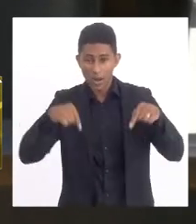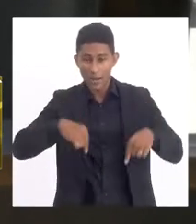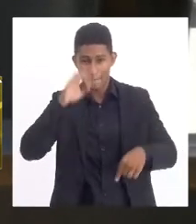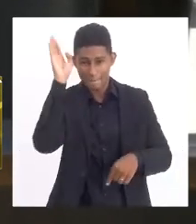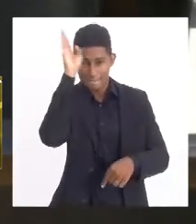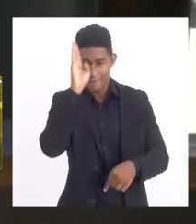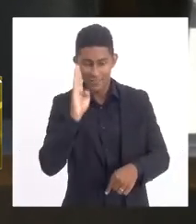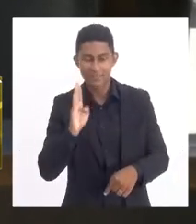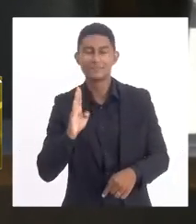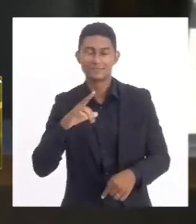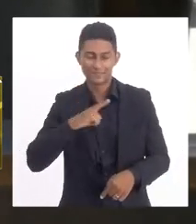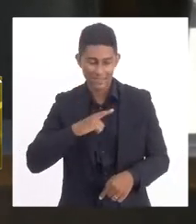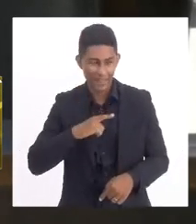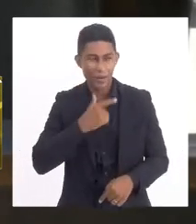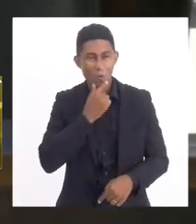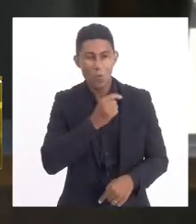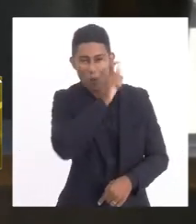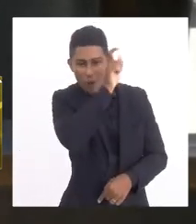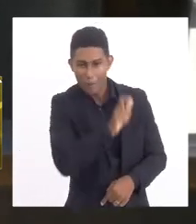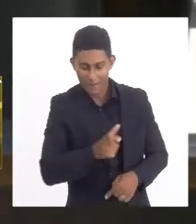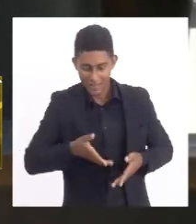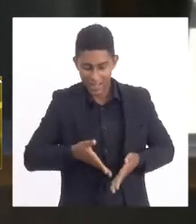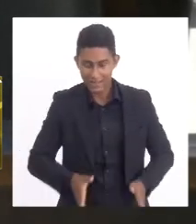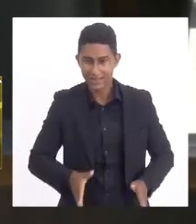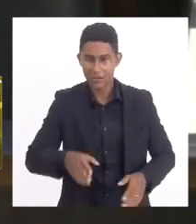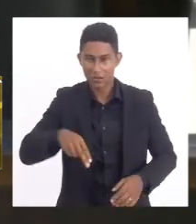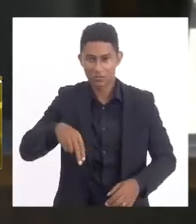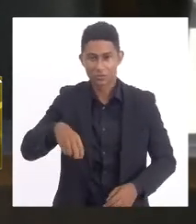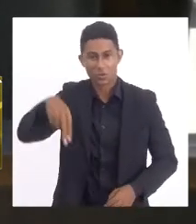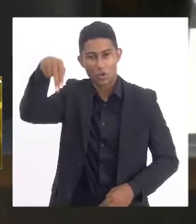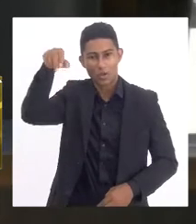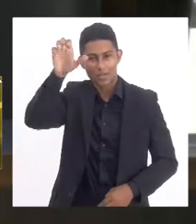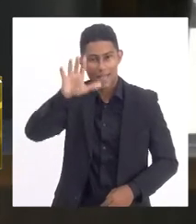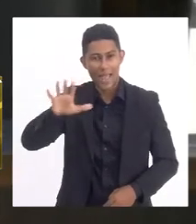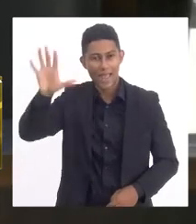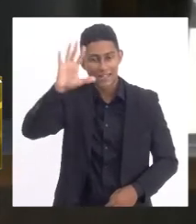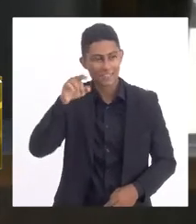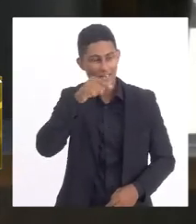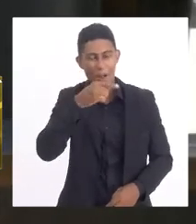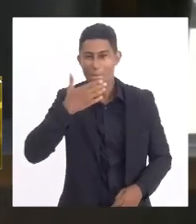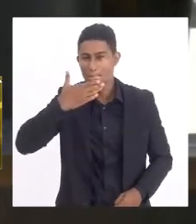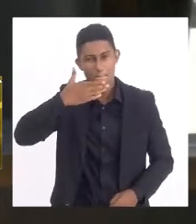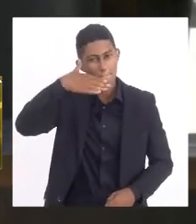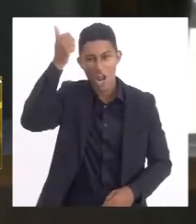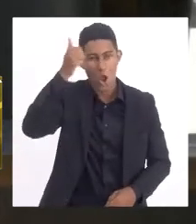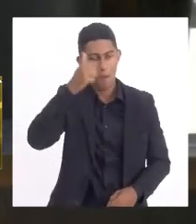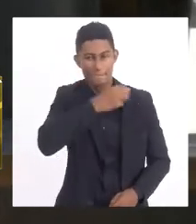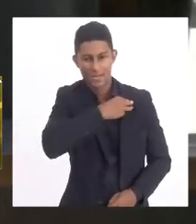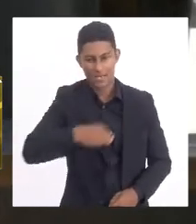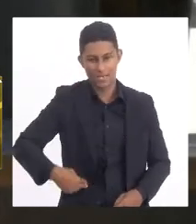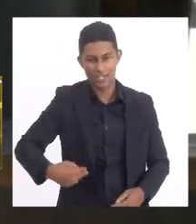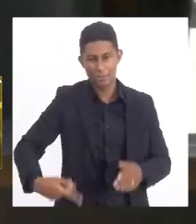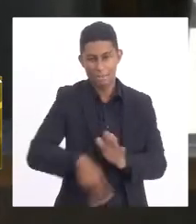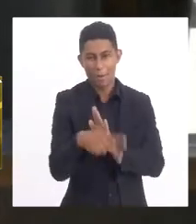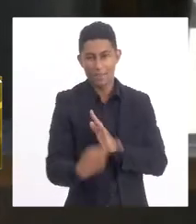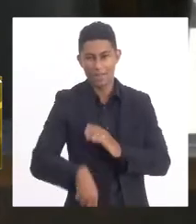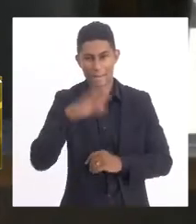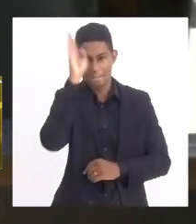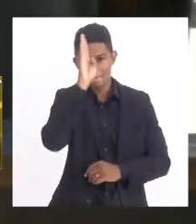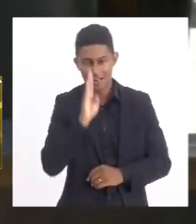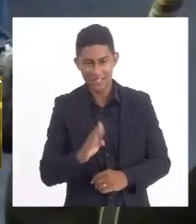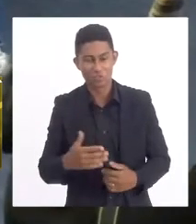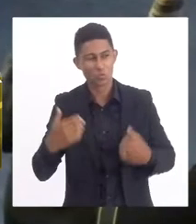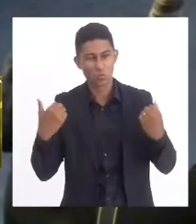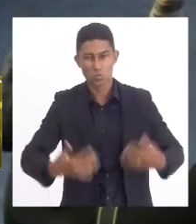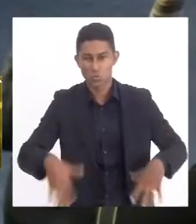tem um nordestino cabra da peste e que a gente pode dizer que o Brasil está com o melhor Ministro do Turismo que o Brasil já teve queria até que todos vocês